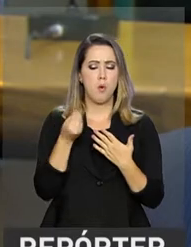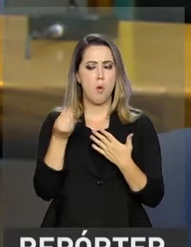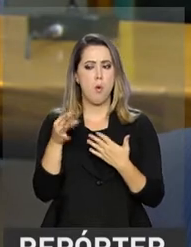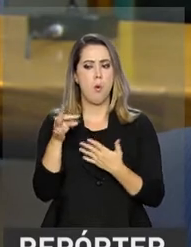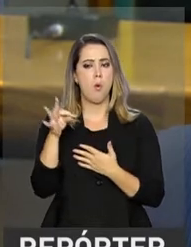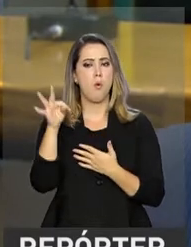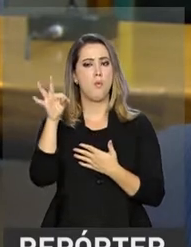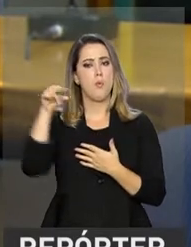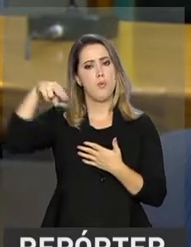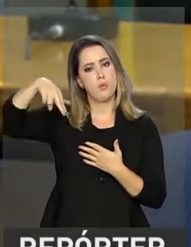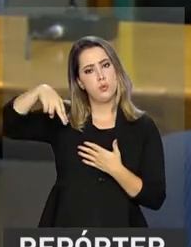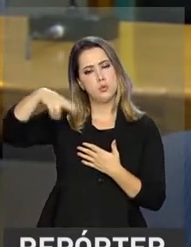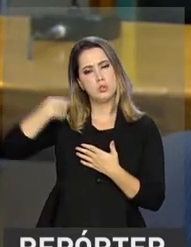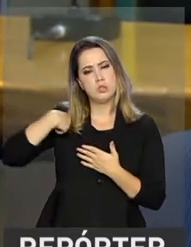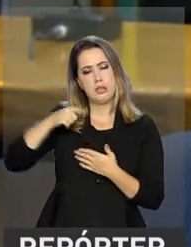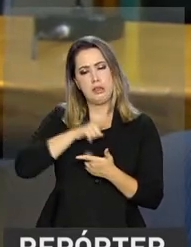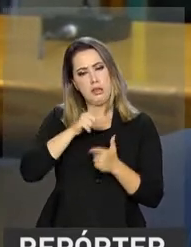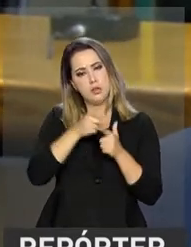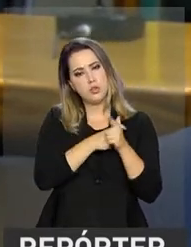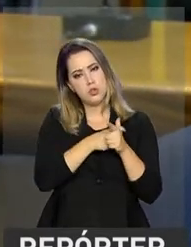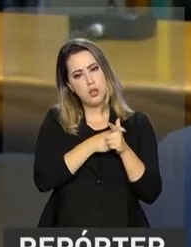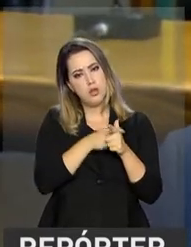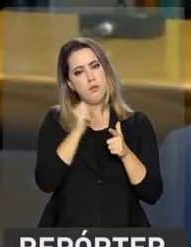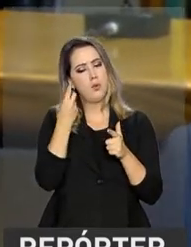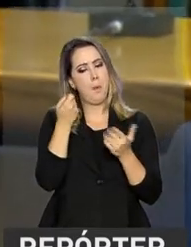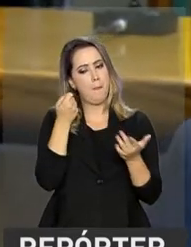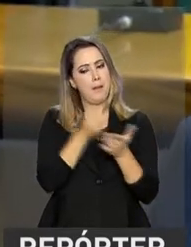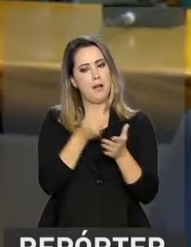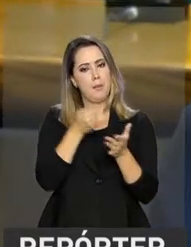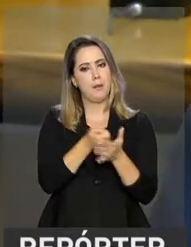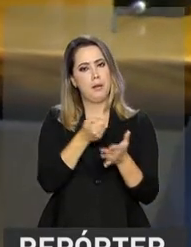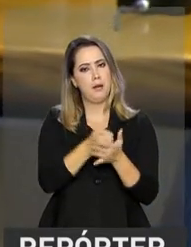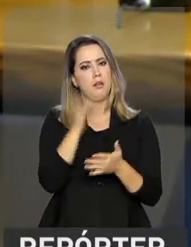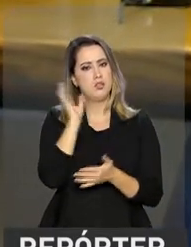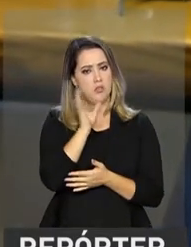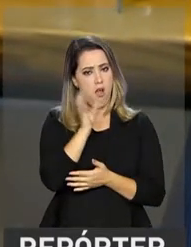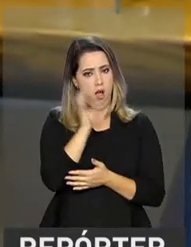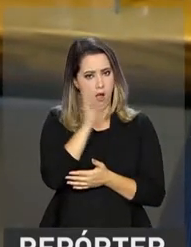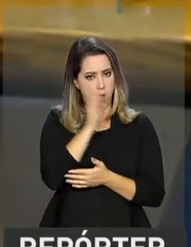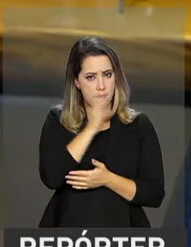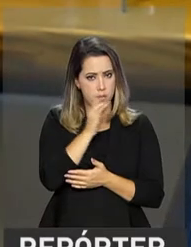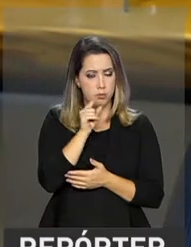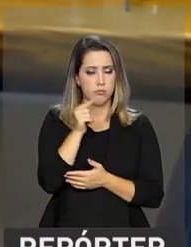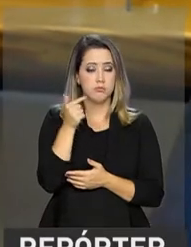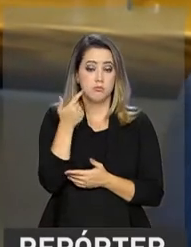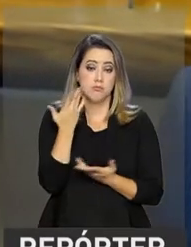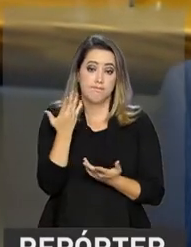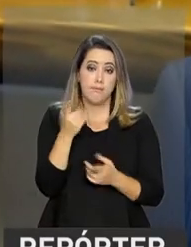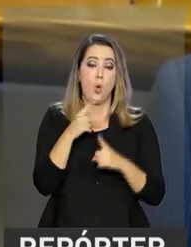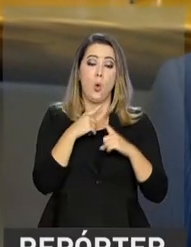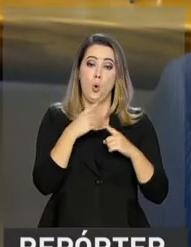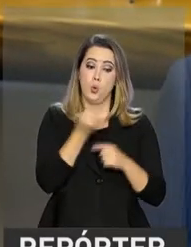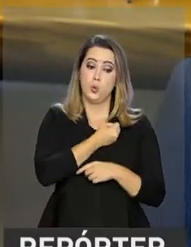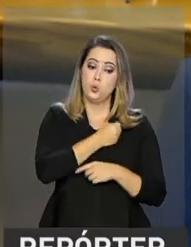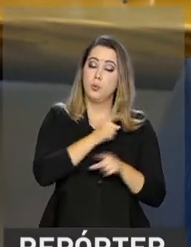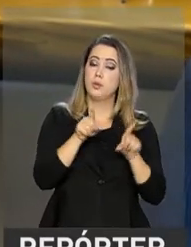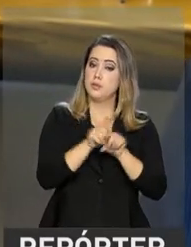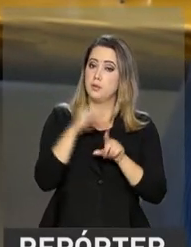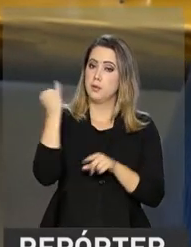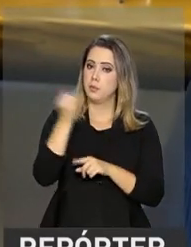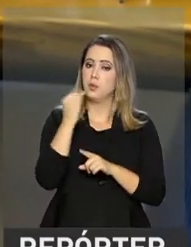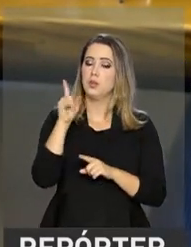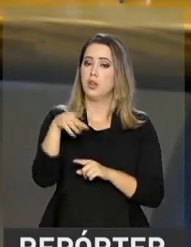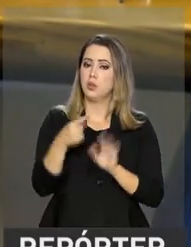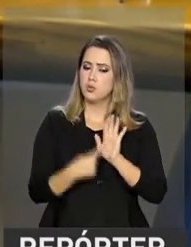está endividado no curto prazo do tesouro tem que pagar esses títulos em pouco tempo os indicadores também são são importantes são